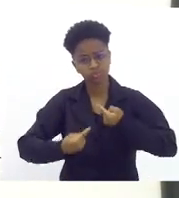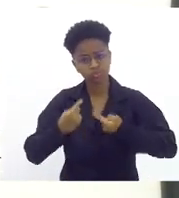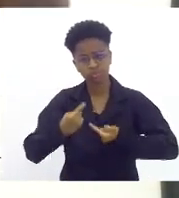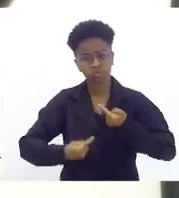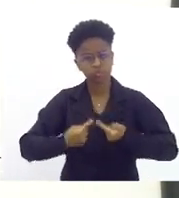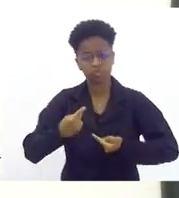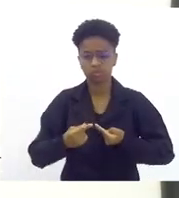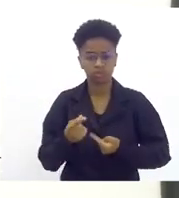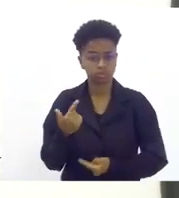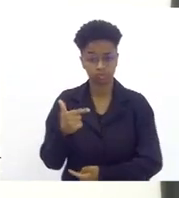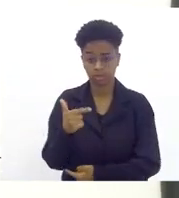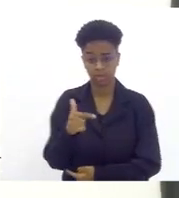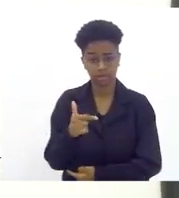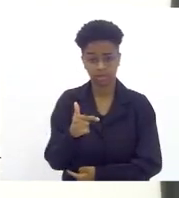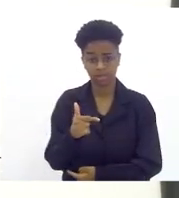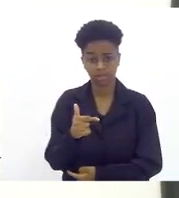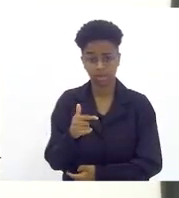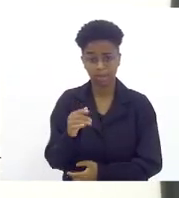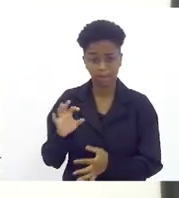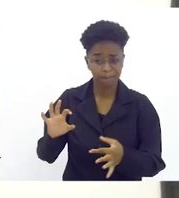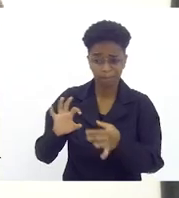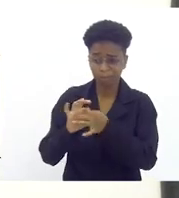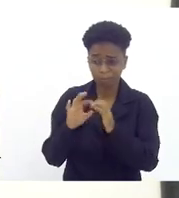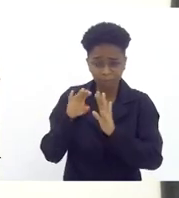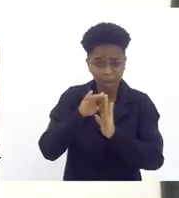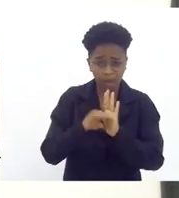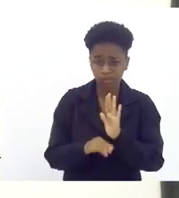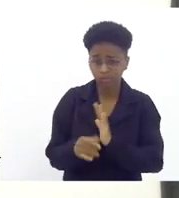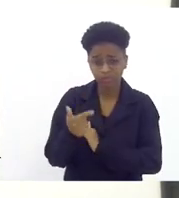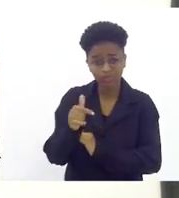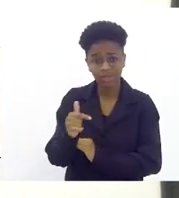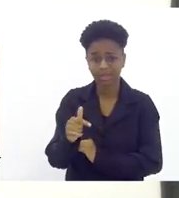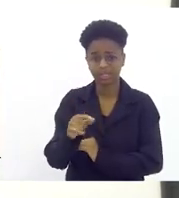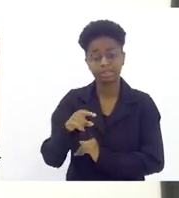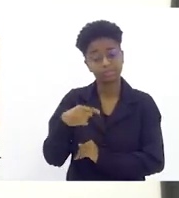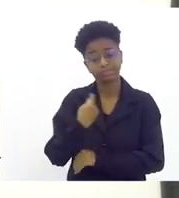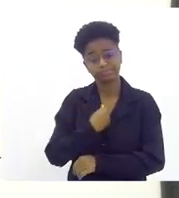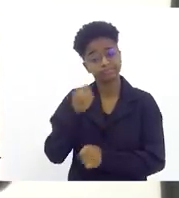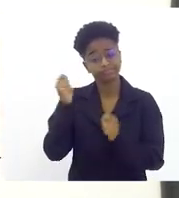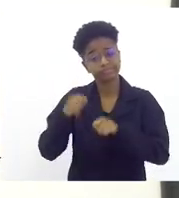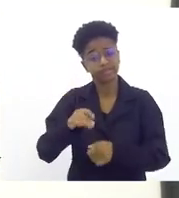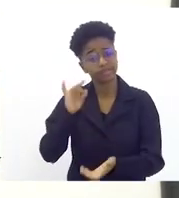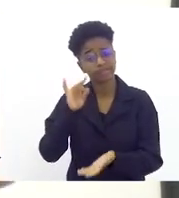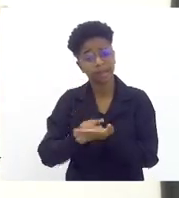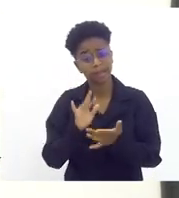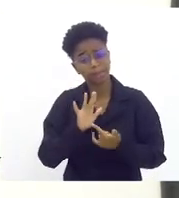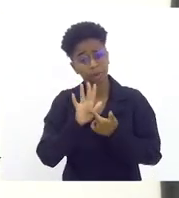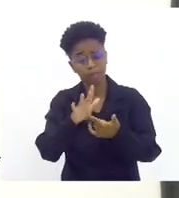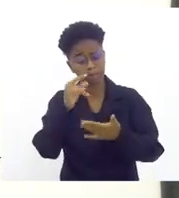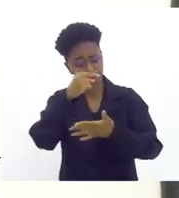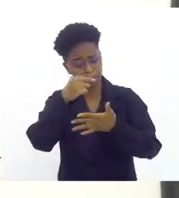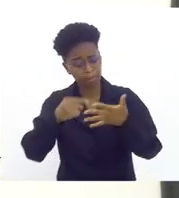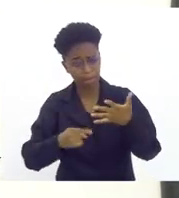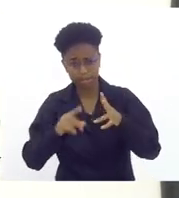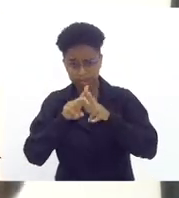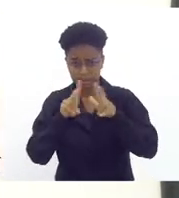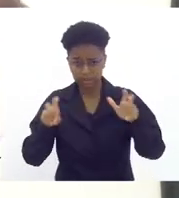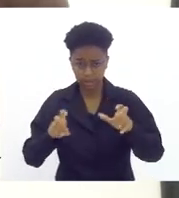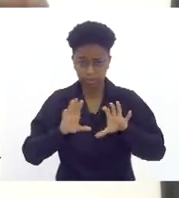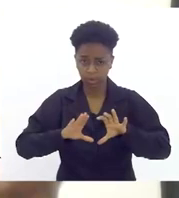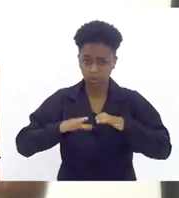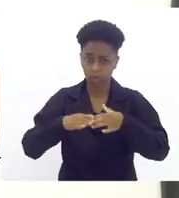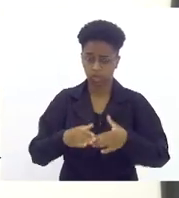debate, unir essas pautas, né, para que a gente possa colocar algumas questões nas convenções coletivas. Porque